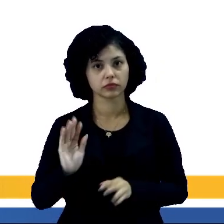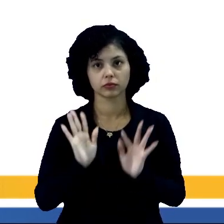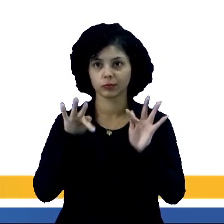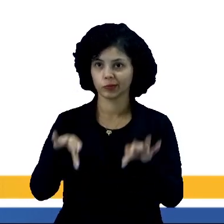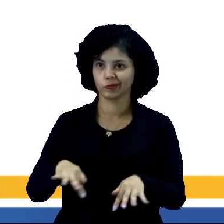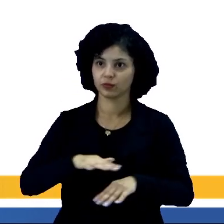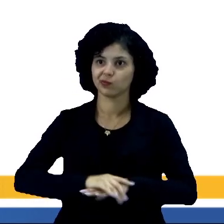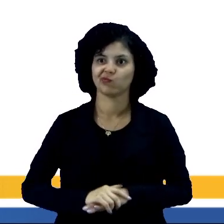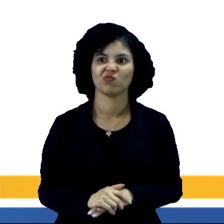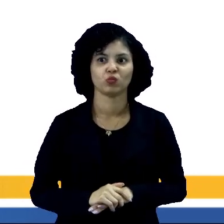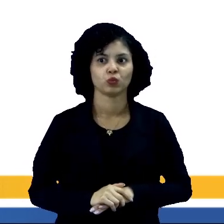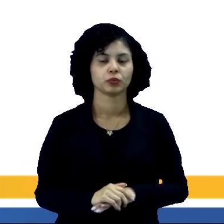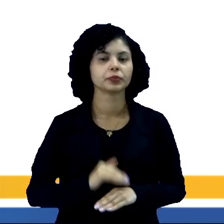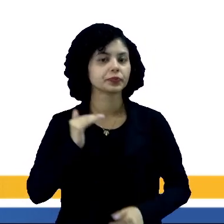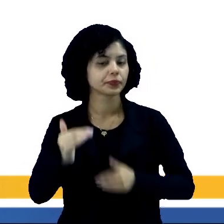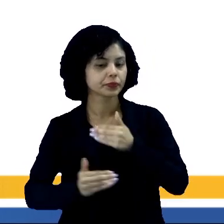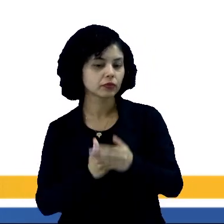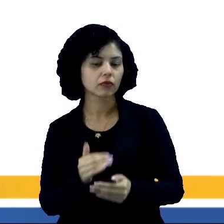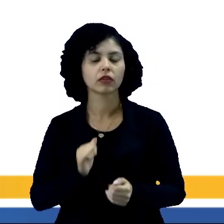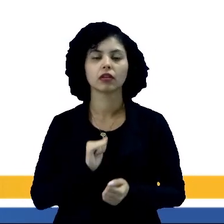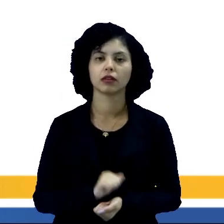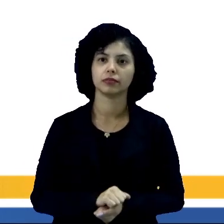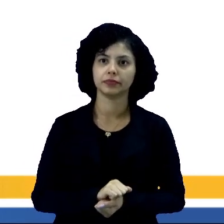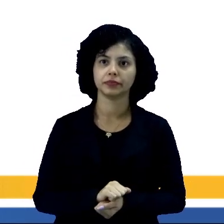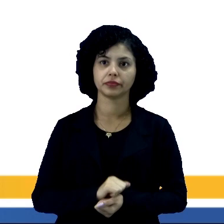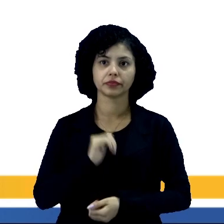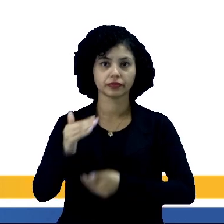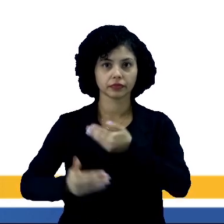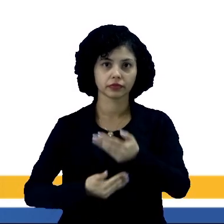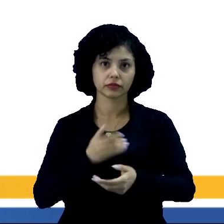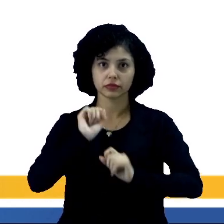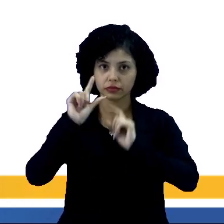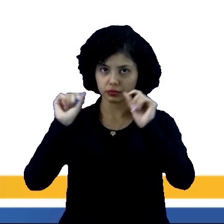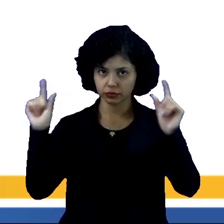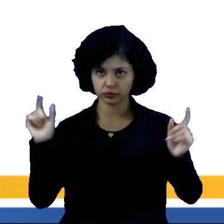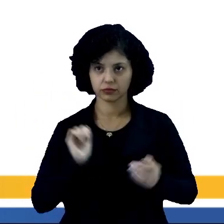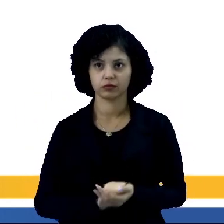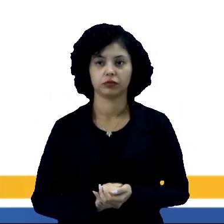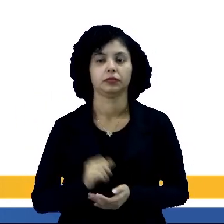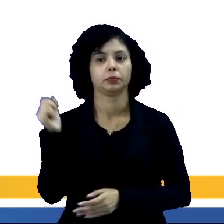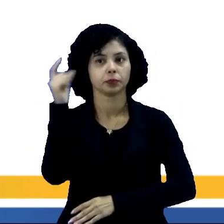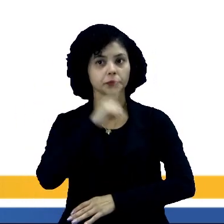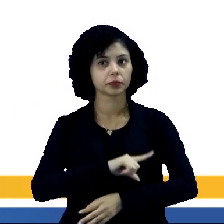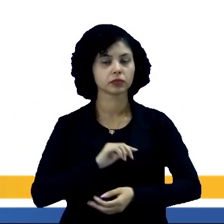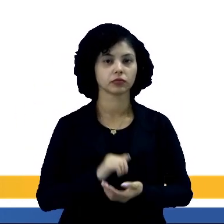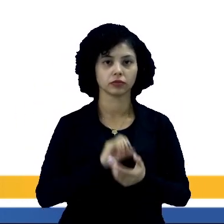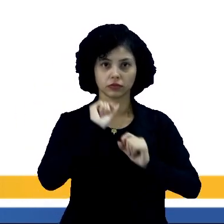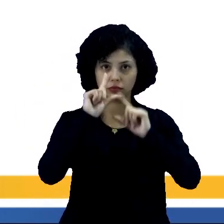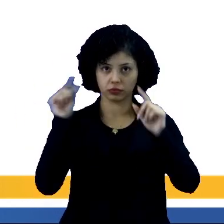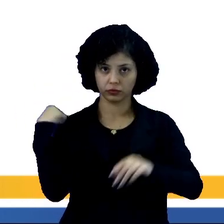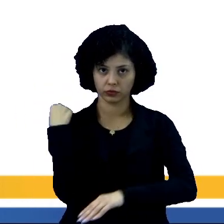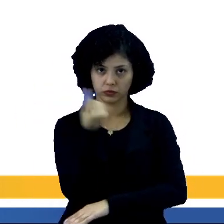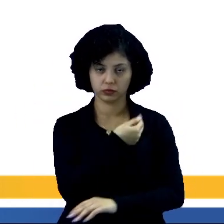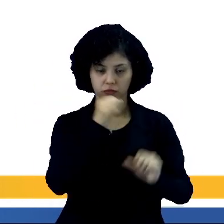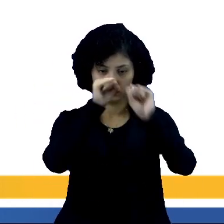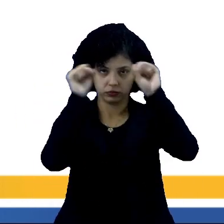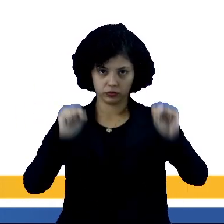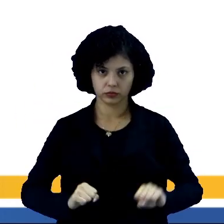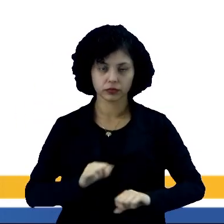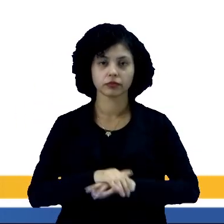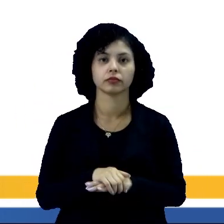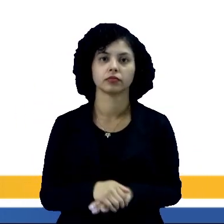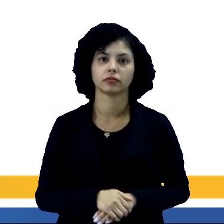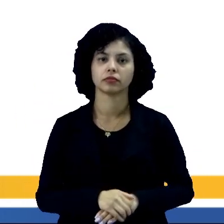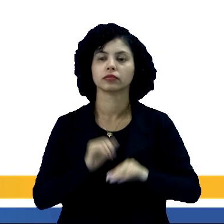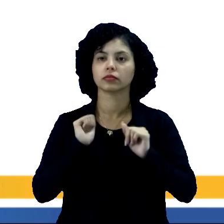e fim. E esse processo é o que a gente chama de evolução estelar. O Sol, que é a estrela do nosso sistema solar,